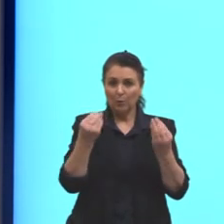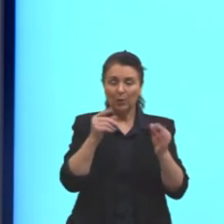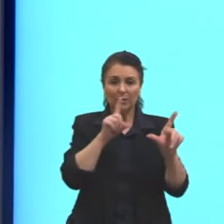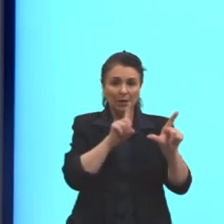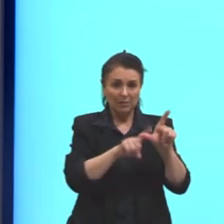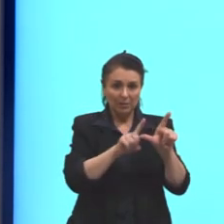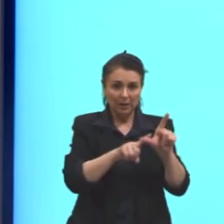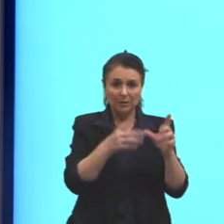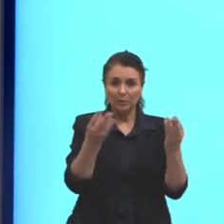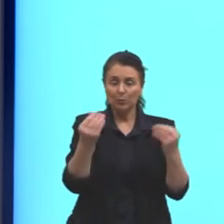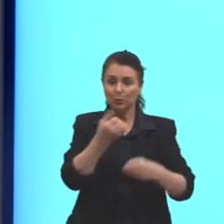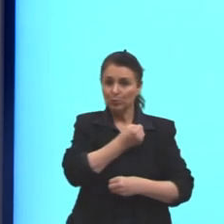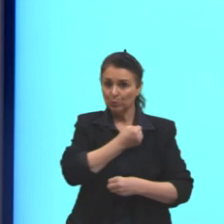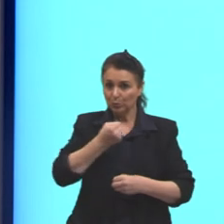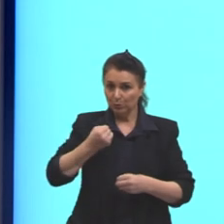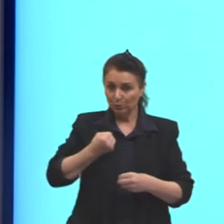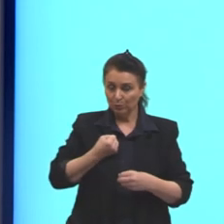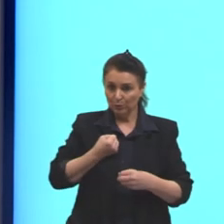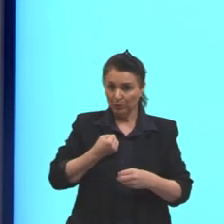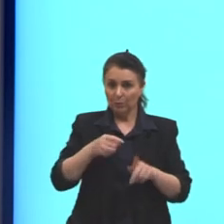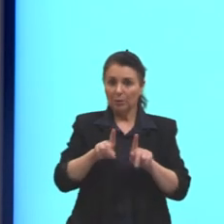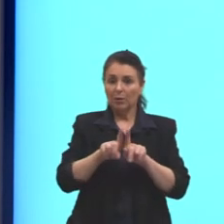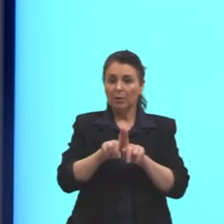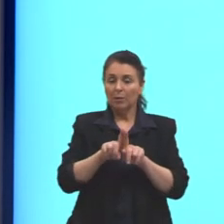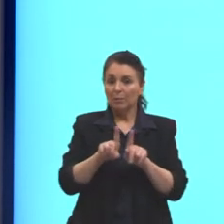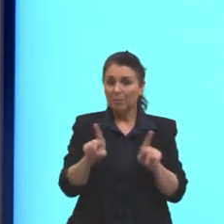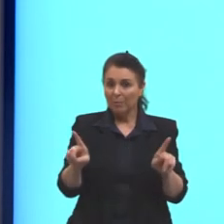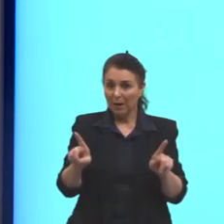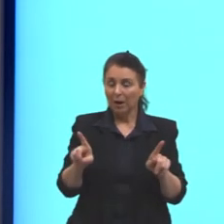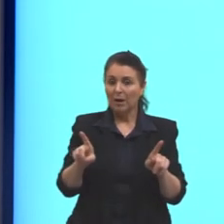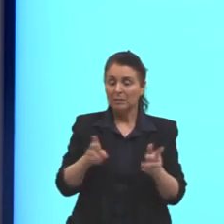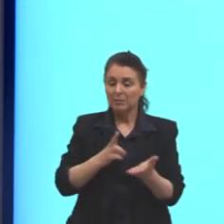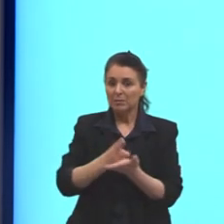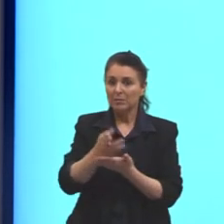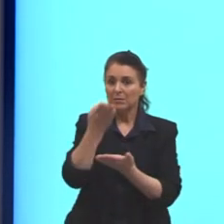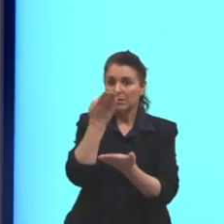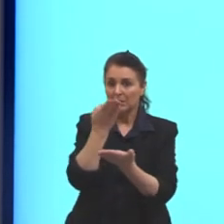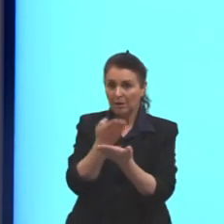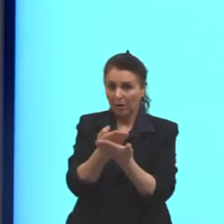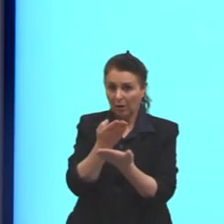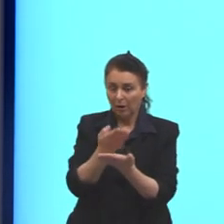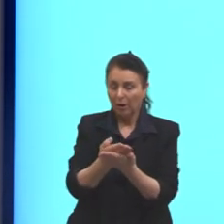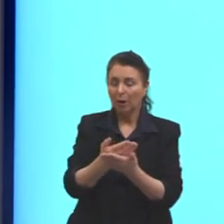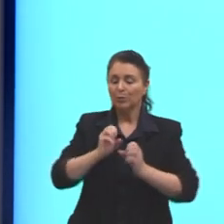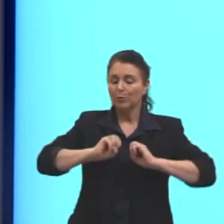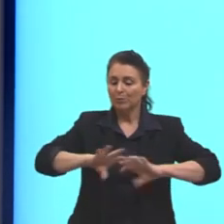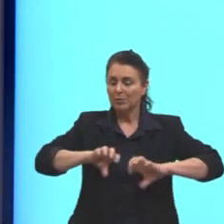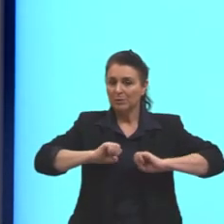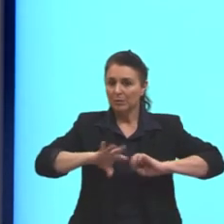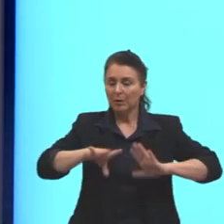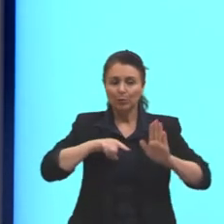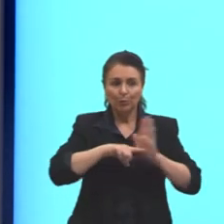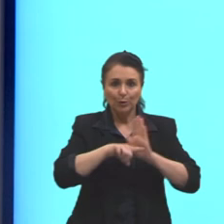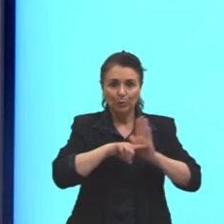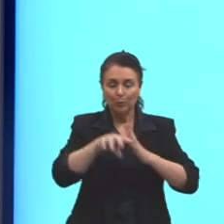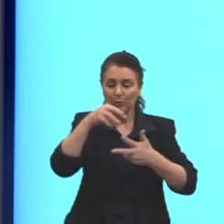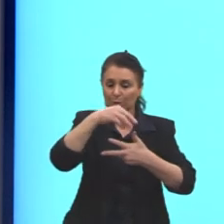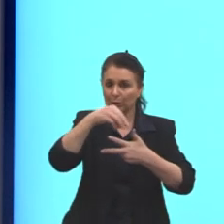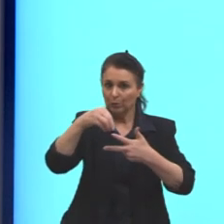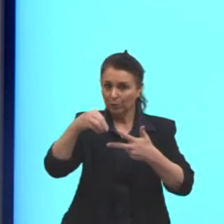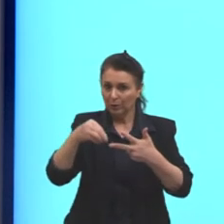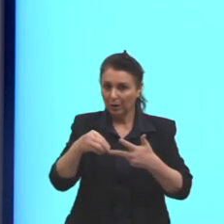letras muitos números né mas ao longo das nossas aulas E conforme nos formos trabalhando as questões do Enem